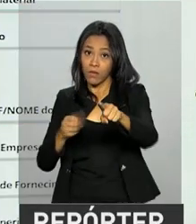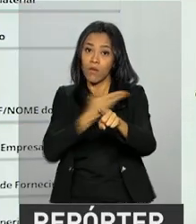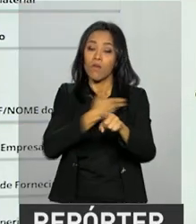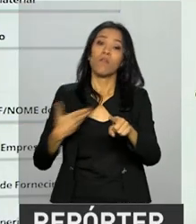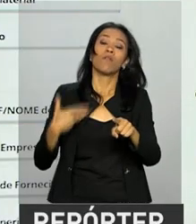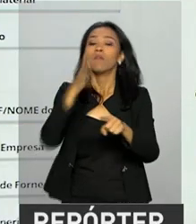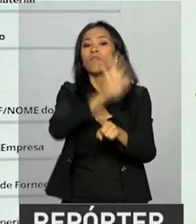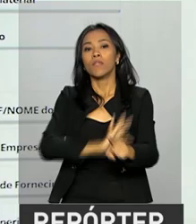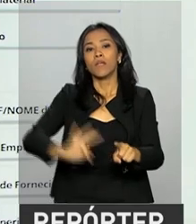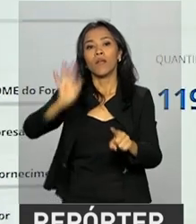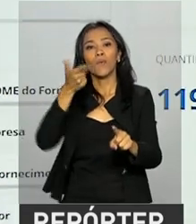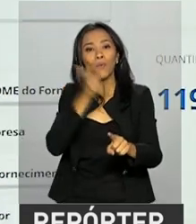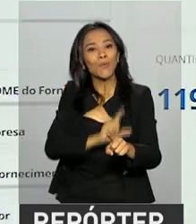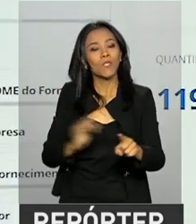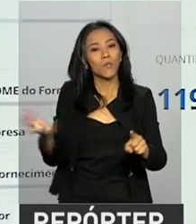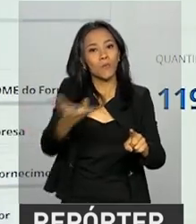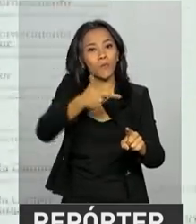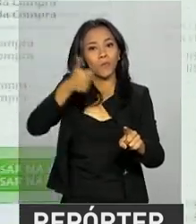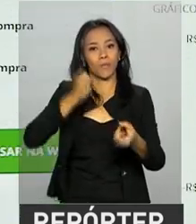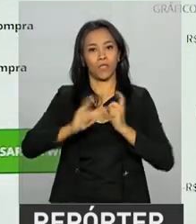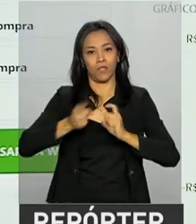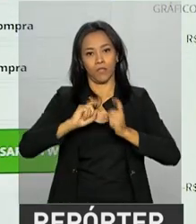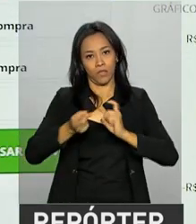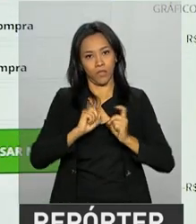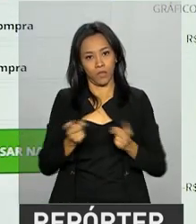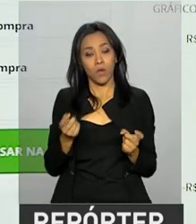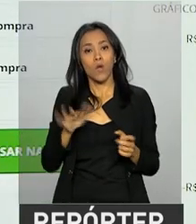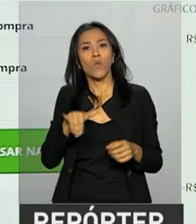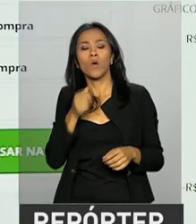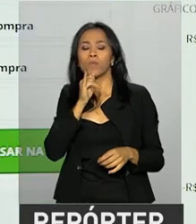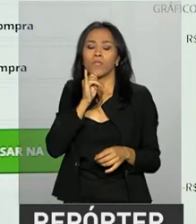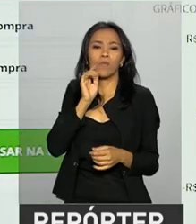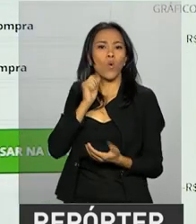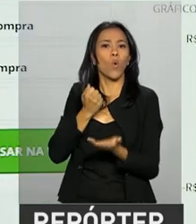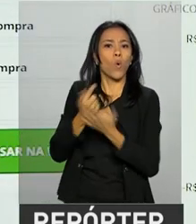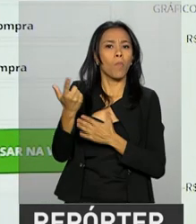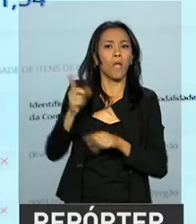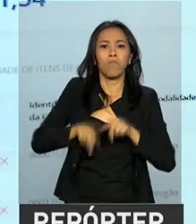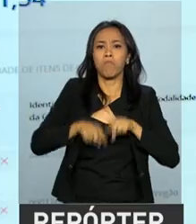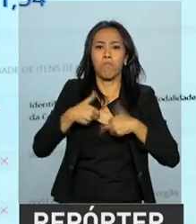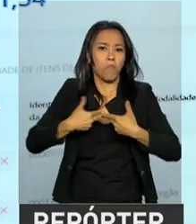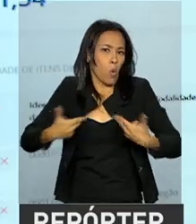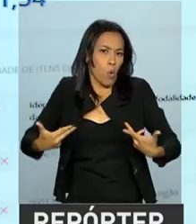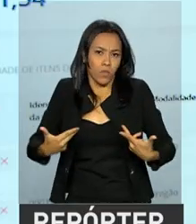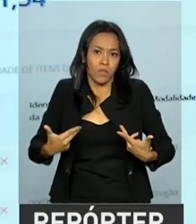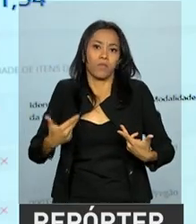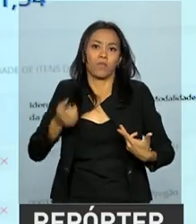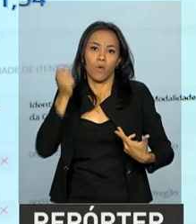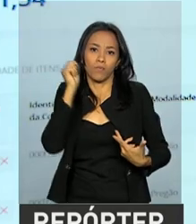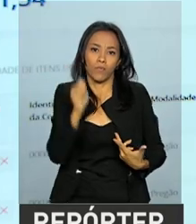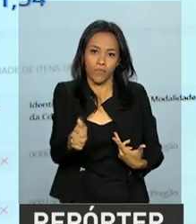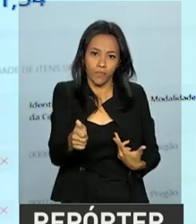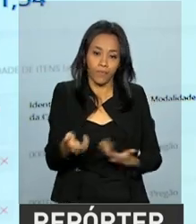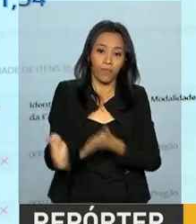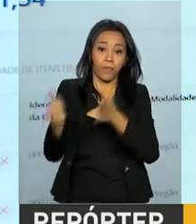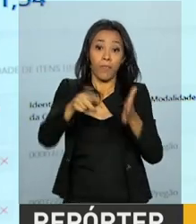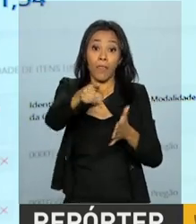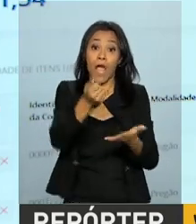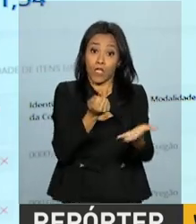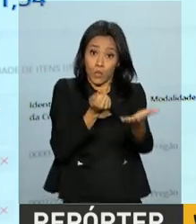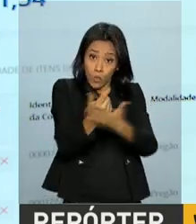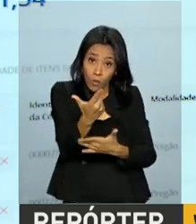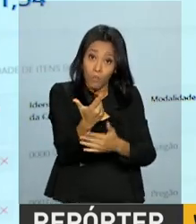federal ganhou agilidade à transparência na hora de comprar produtos e serviços para se ter uma idéia as compras realizadas